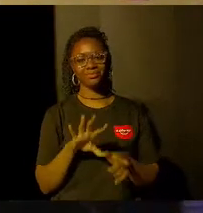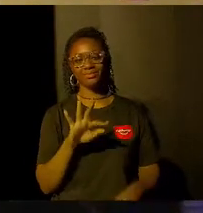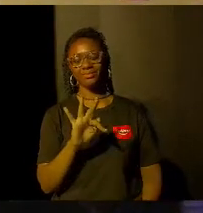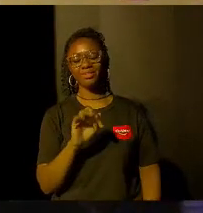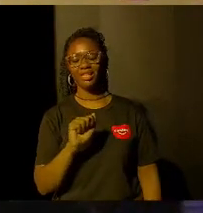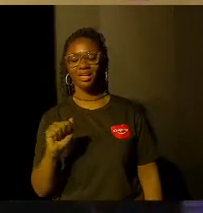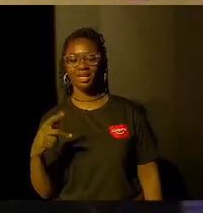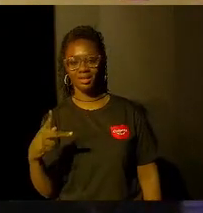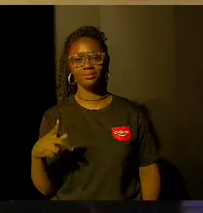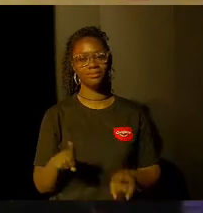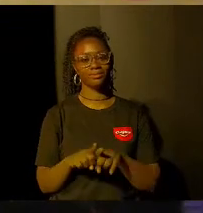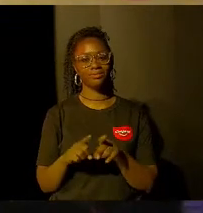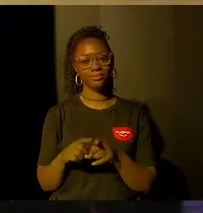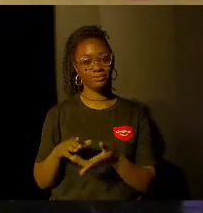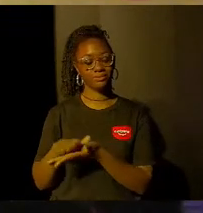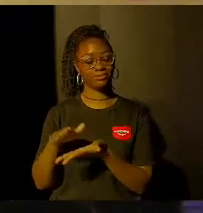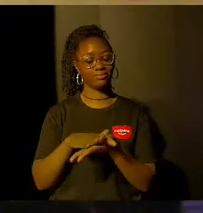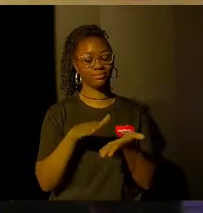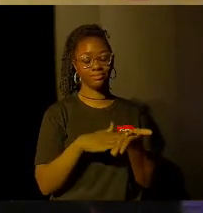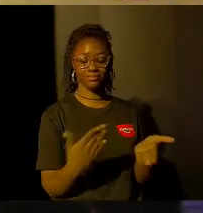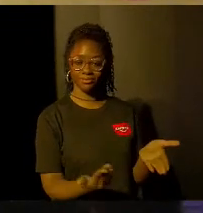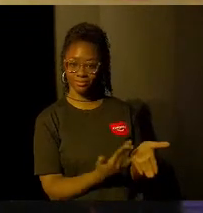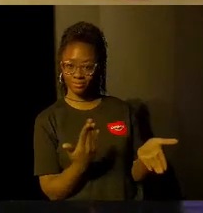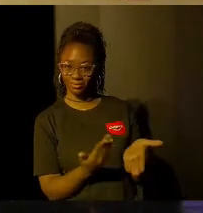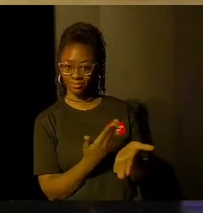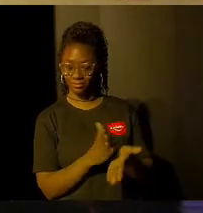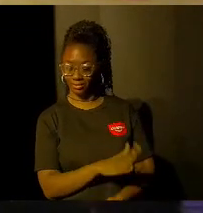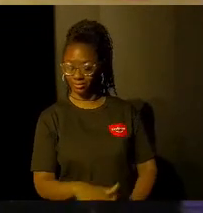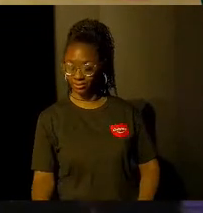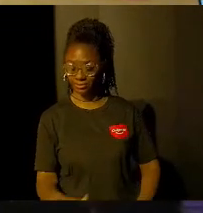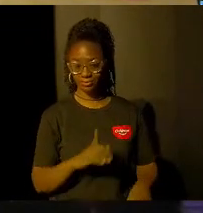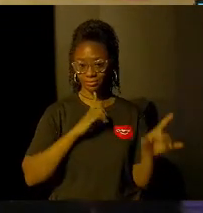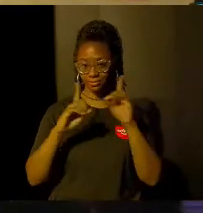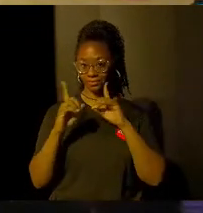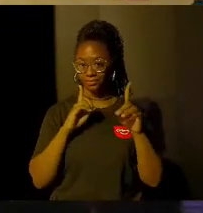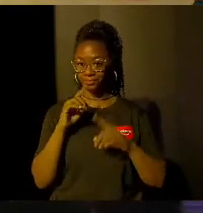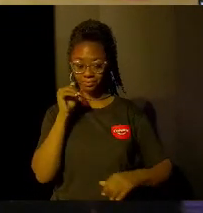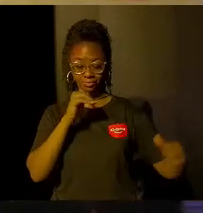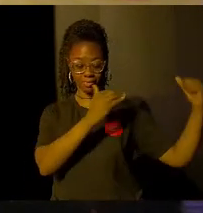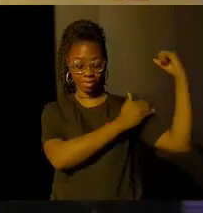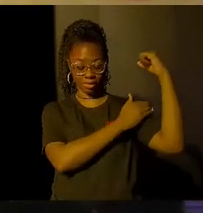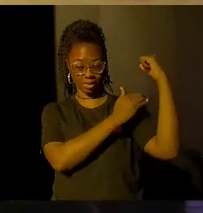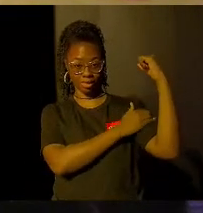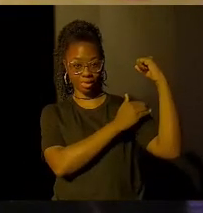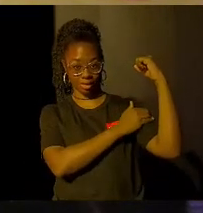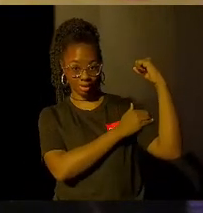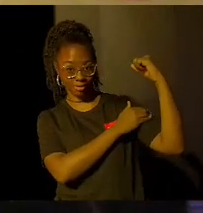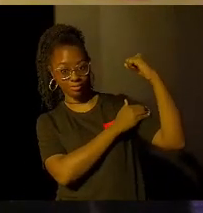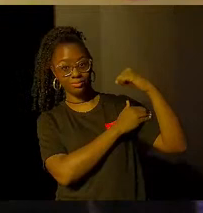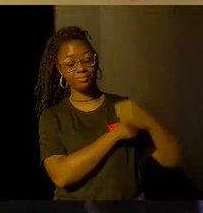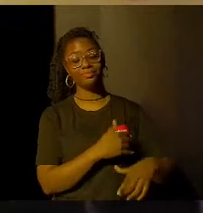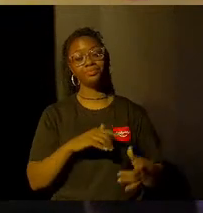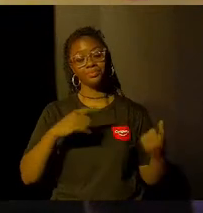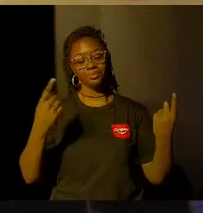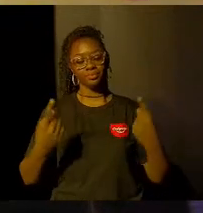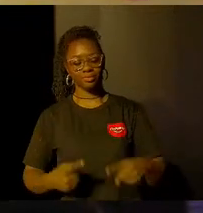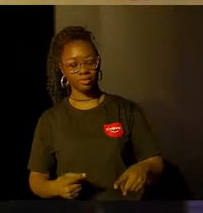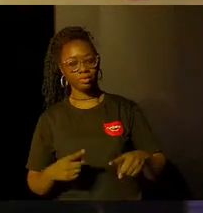maravilhoso diálogos feministas e antirracistas e nada fáceis com as crianças